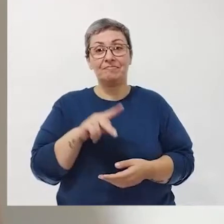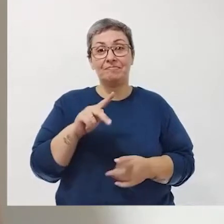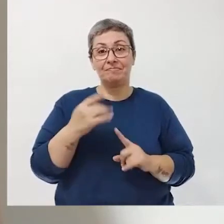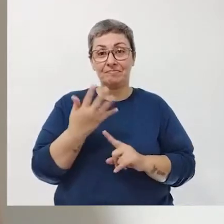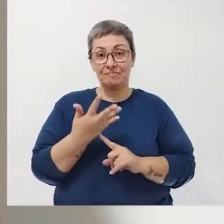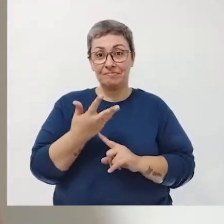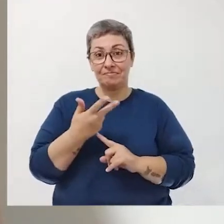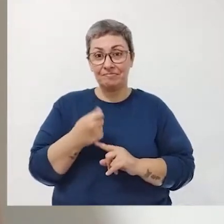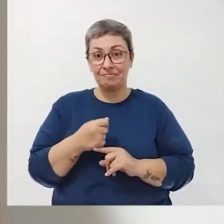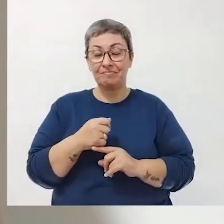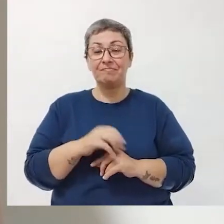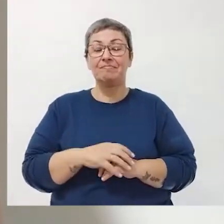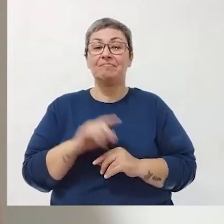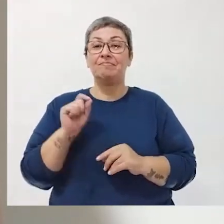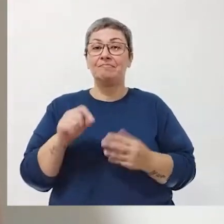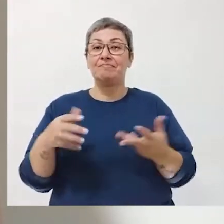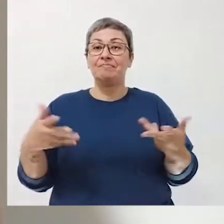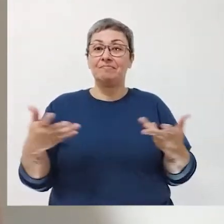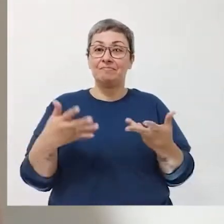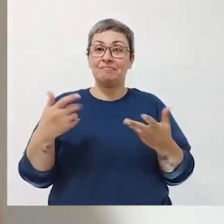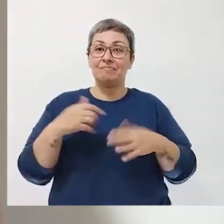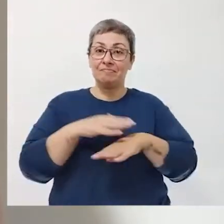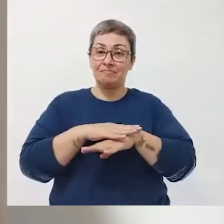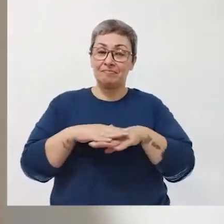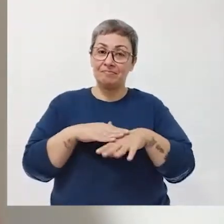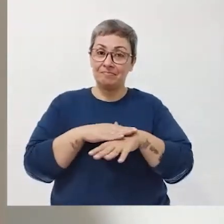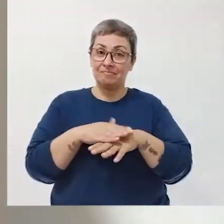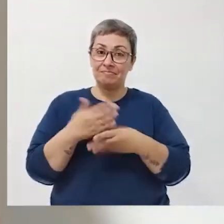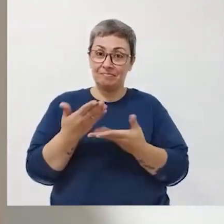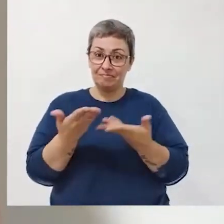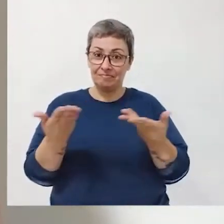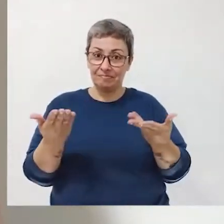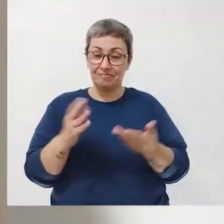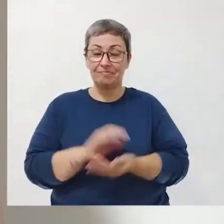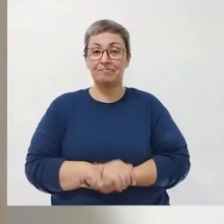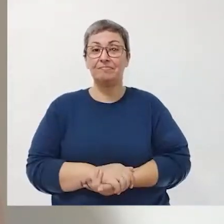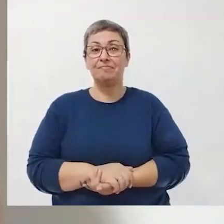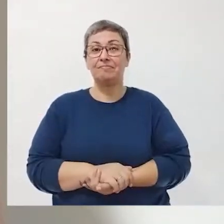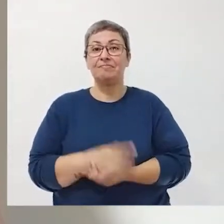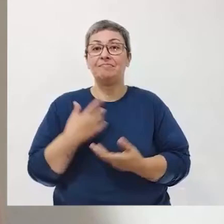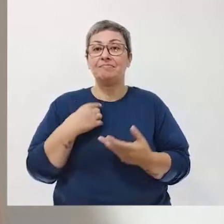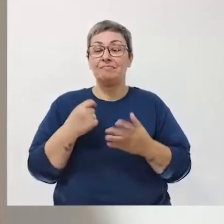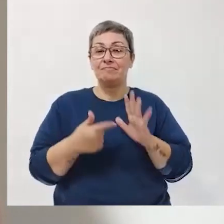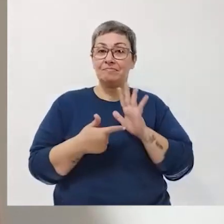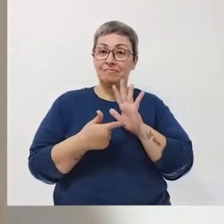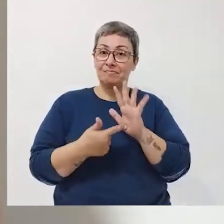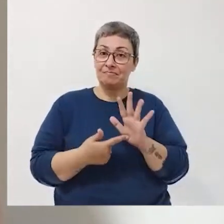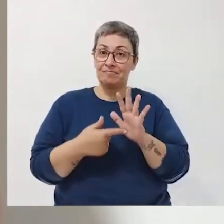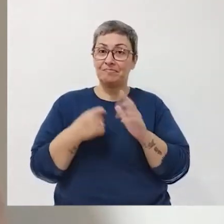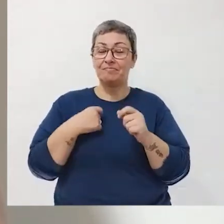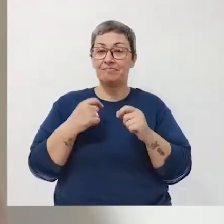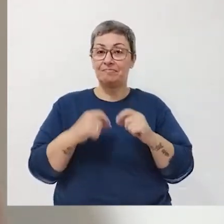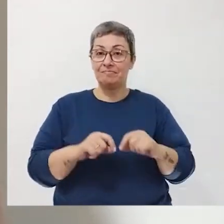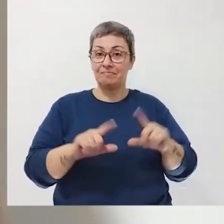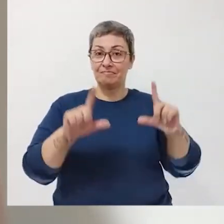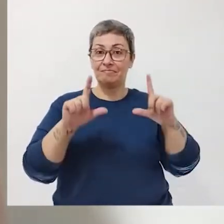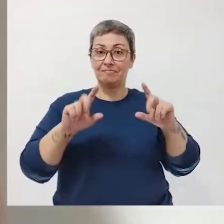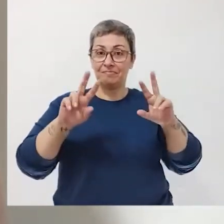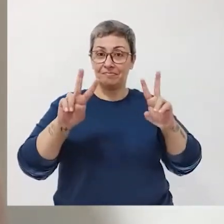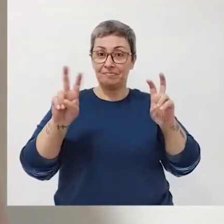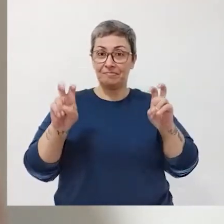de arte e hoje eu vim conversar um pouquinho com vocês. Eu trouxe algumas obras com o